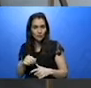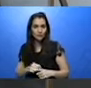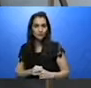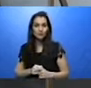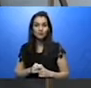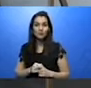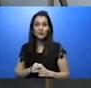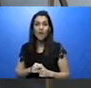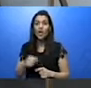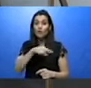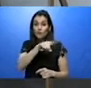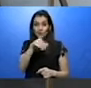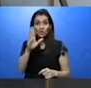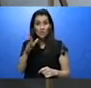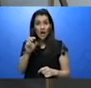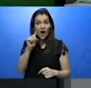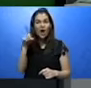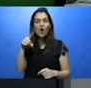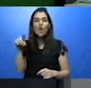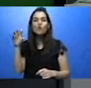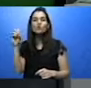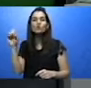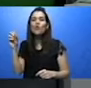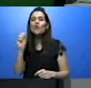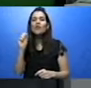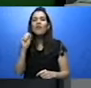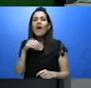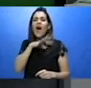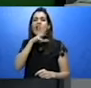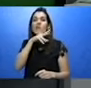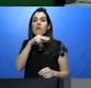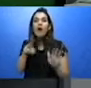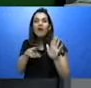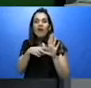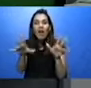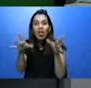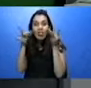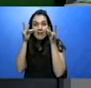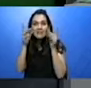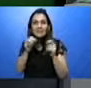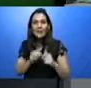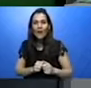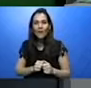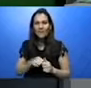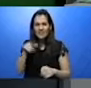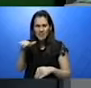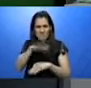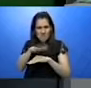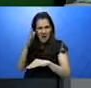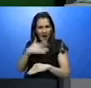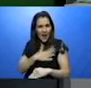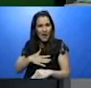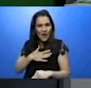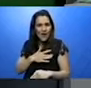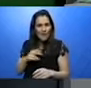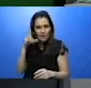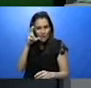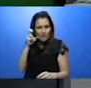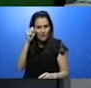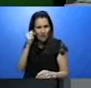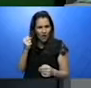Se você já foi ao zoológico, que animal chamou mais a sua atenção? Aquele que você acha que era mais